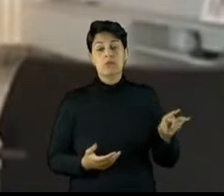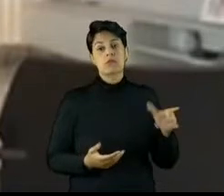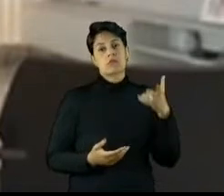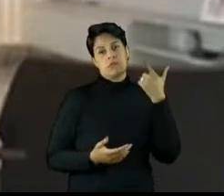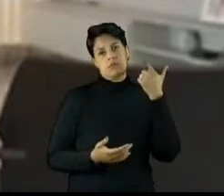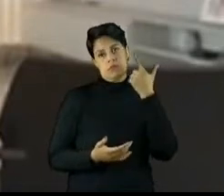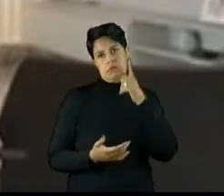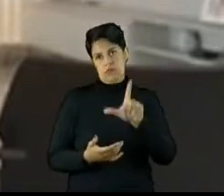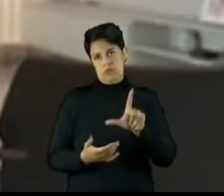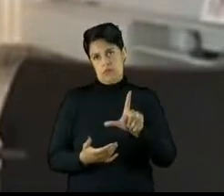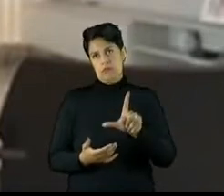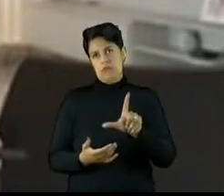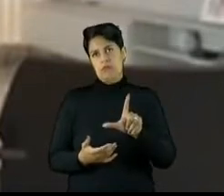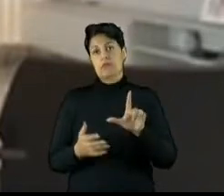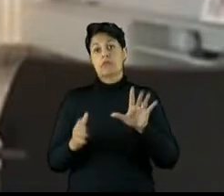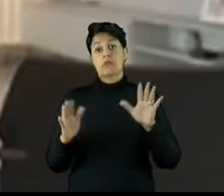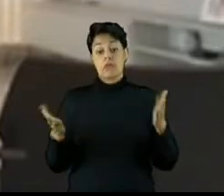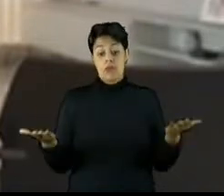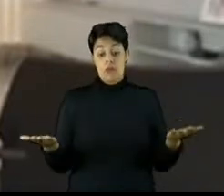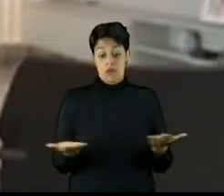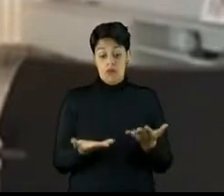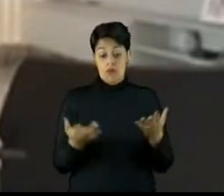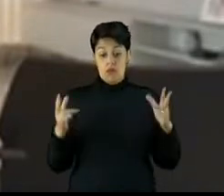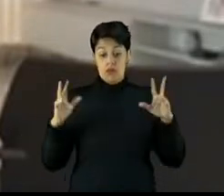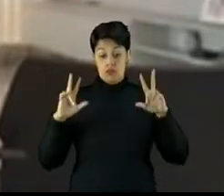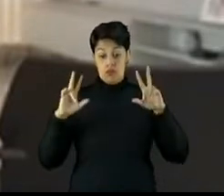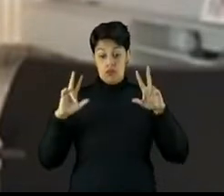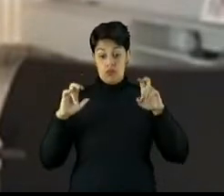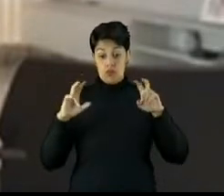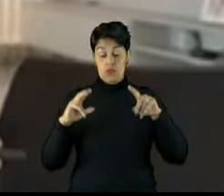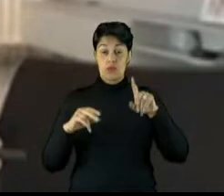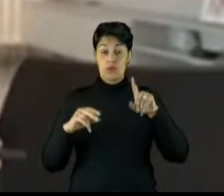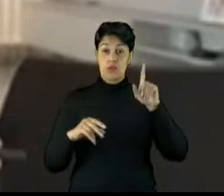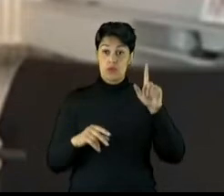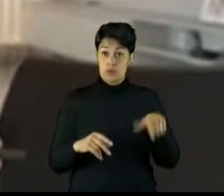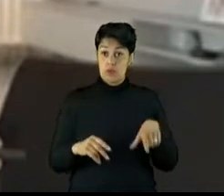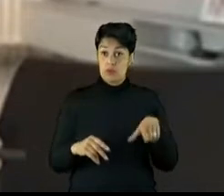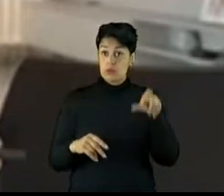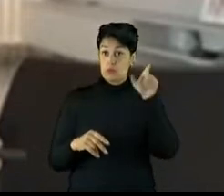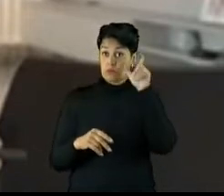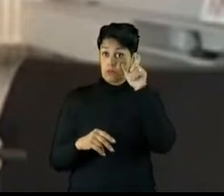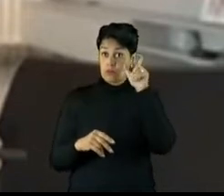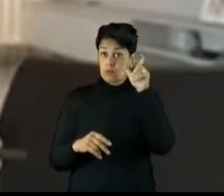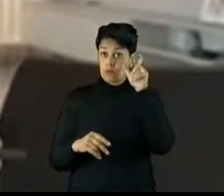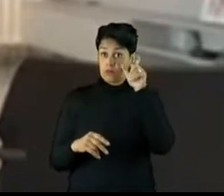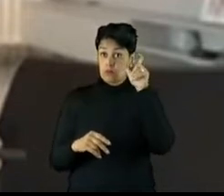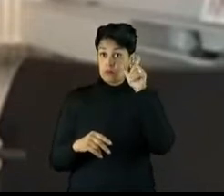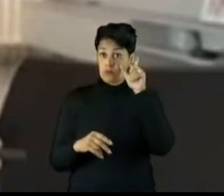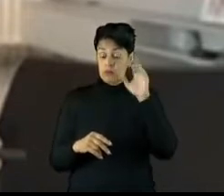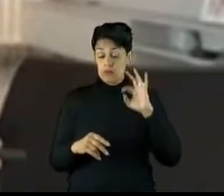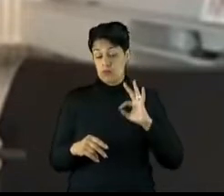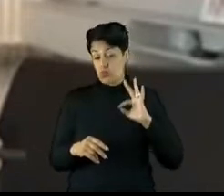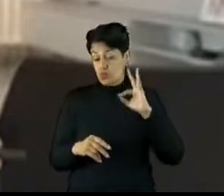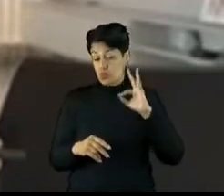de uma política pública pelo transcurso do prazo. É, e nós sabemos, não sei se isso está acontecendo nesse caso, não estou afirmando que é isso, mas